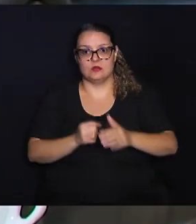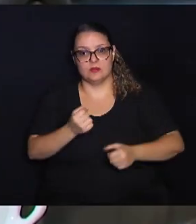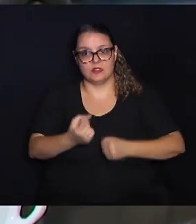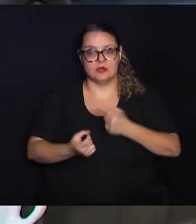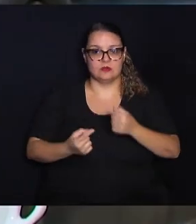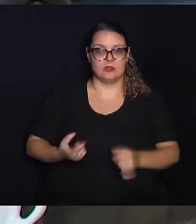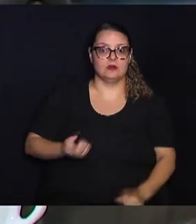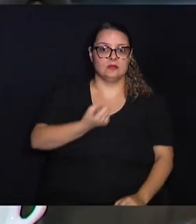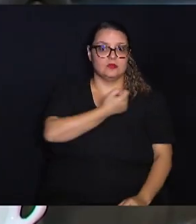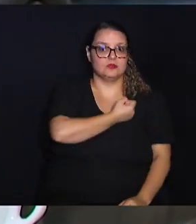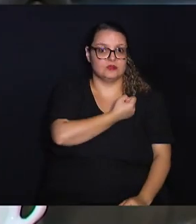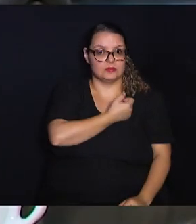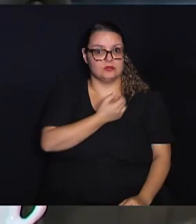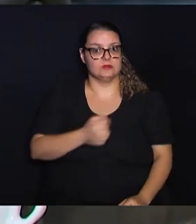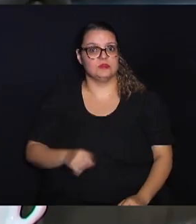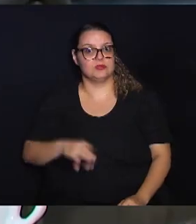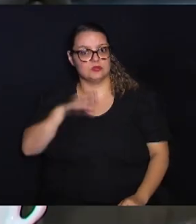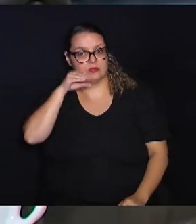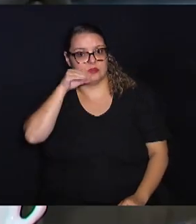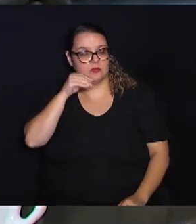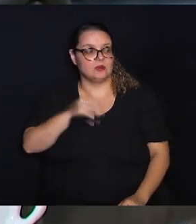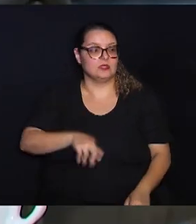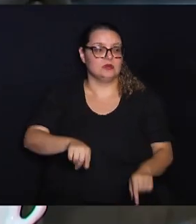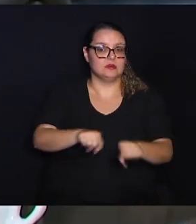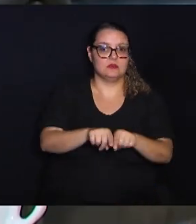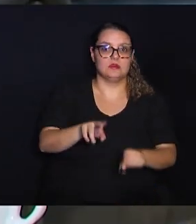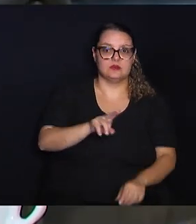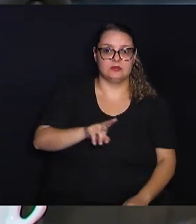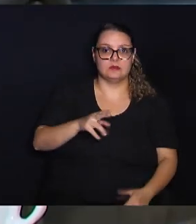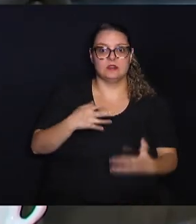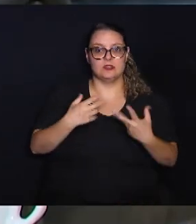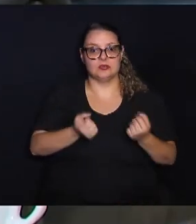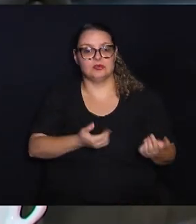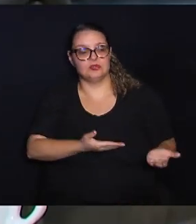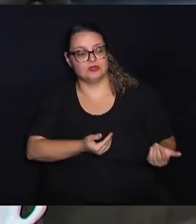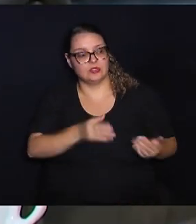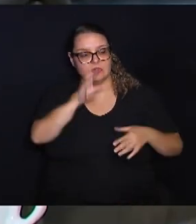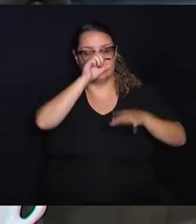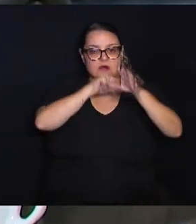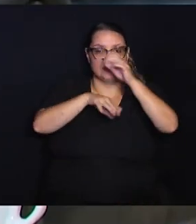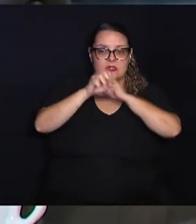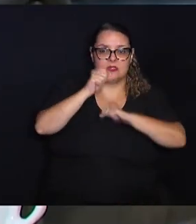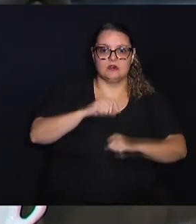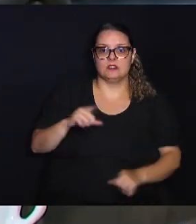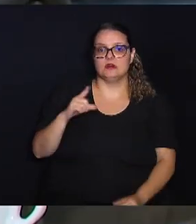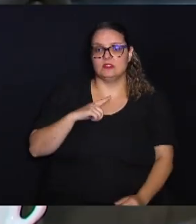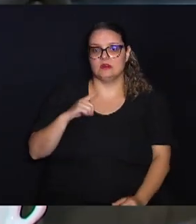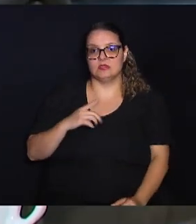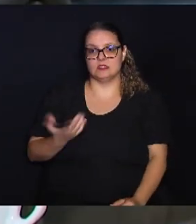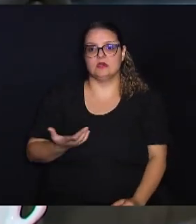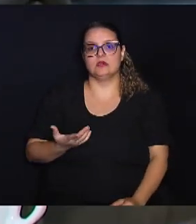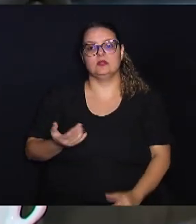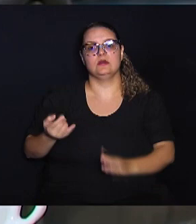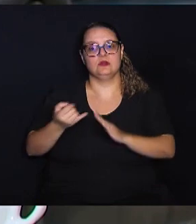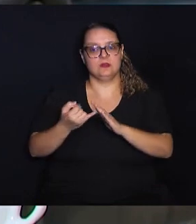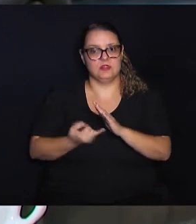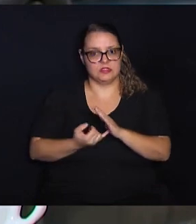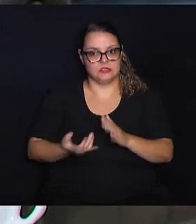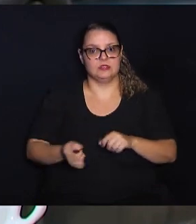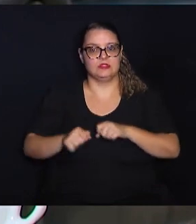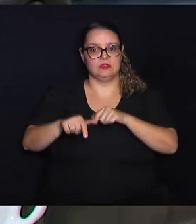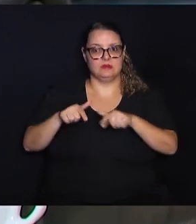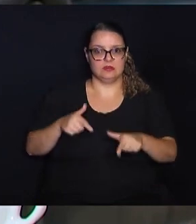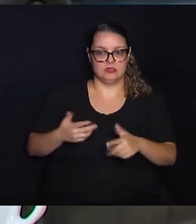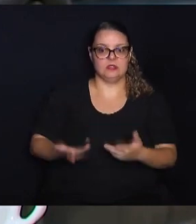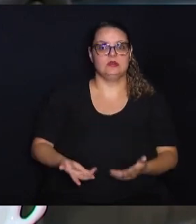de empregados a também implantarem ou receberem jovens aprendizes. Tem uma entidade de formação, aqui em Campinas